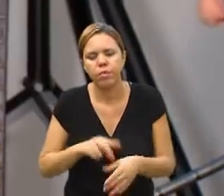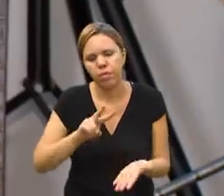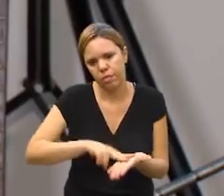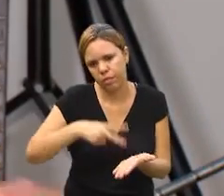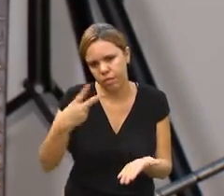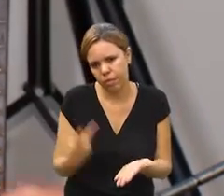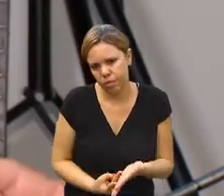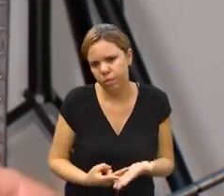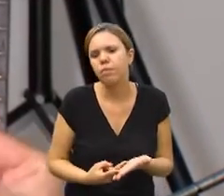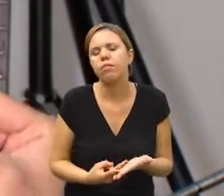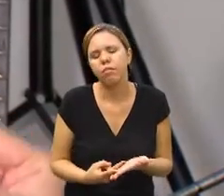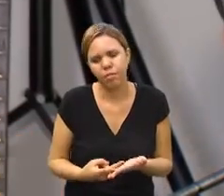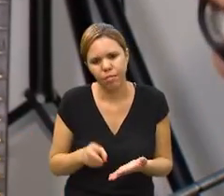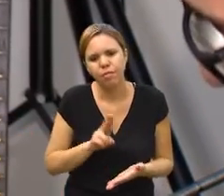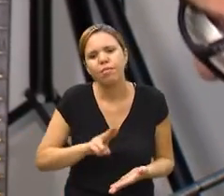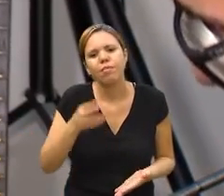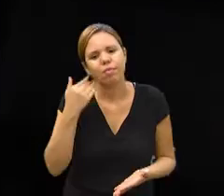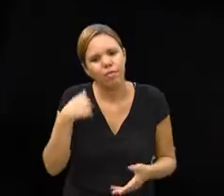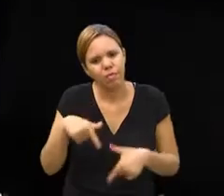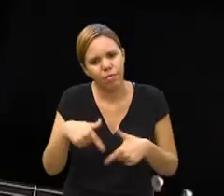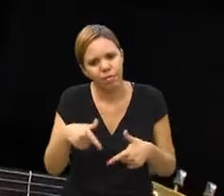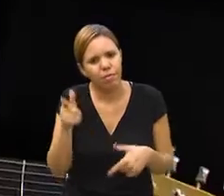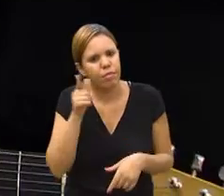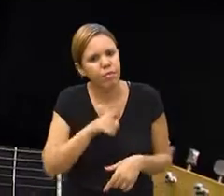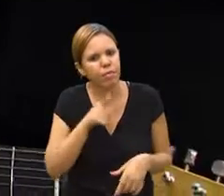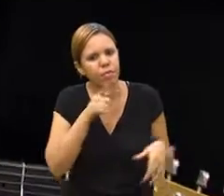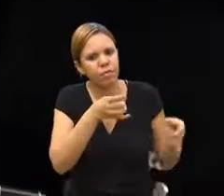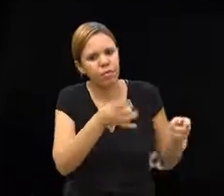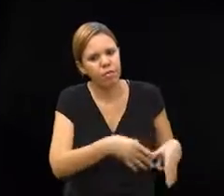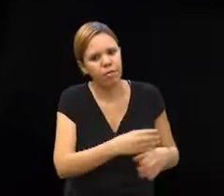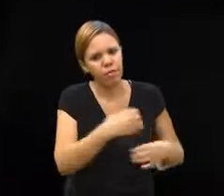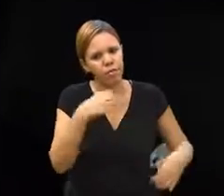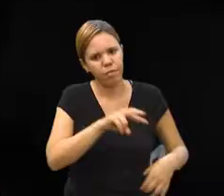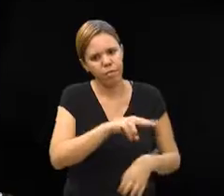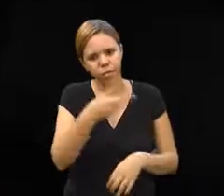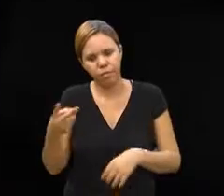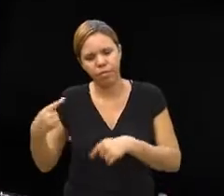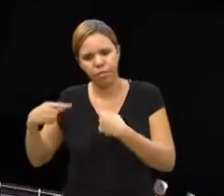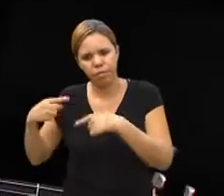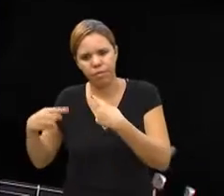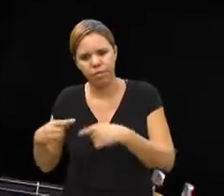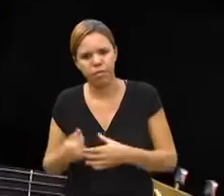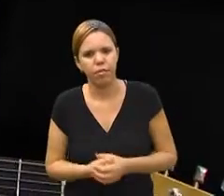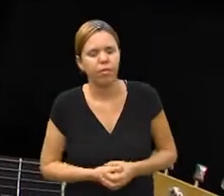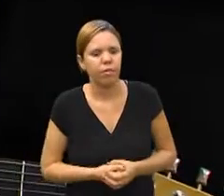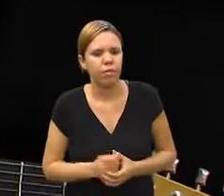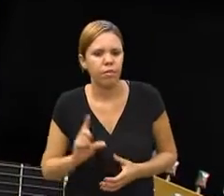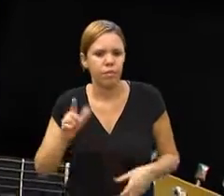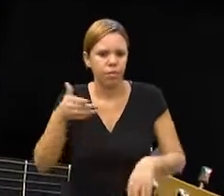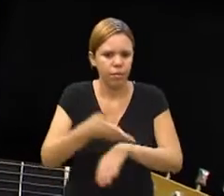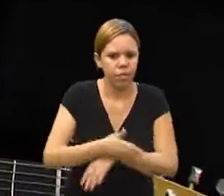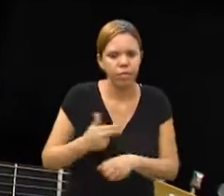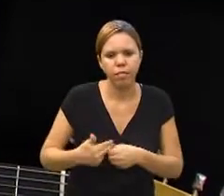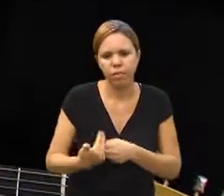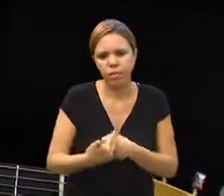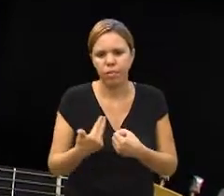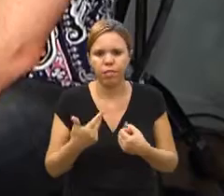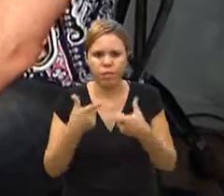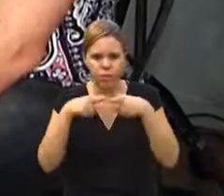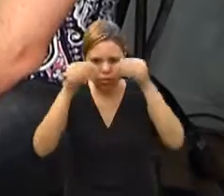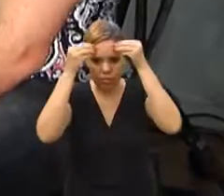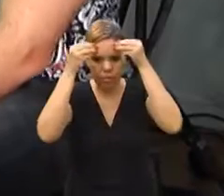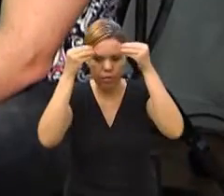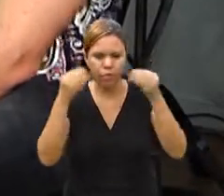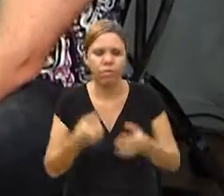tradutor também, são coisas que eu usei para conseguir largar a engenharia e verter para música. Até reingressei na Unicamp em linguística,